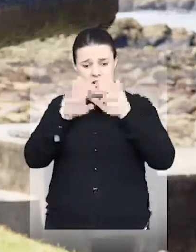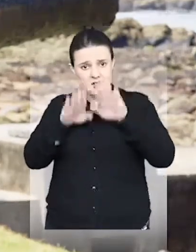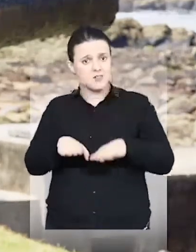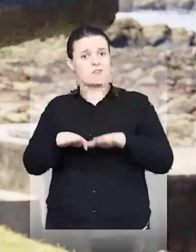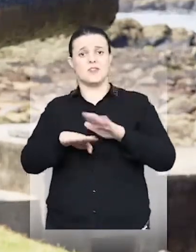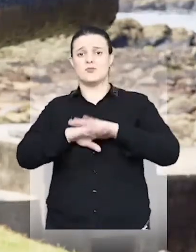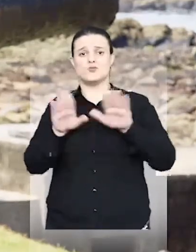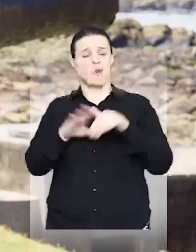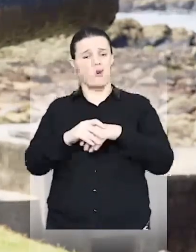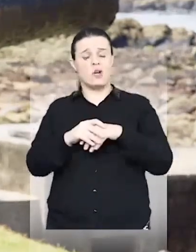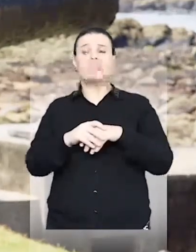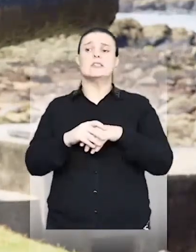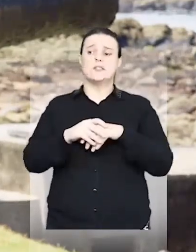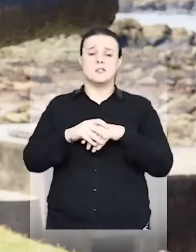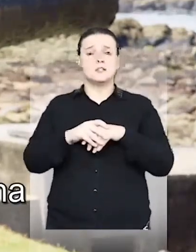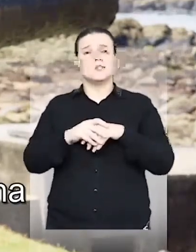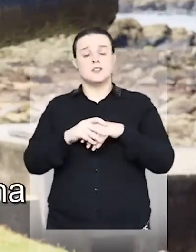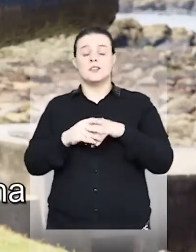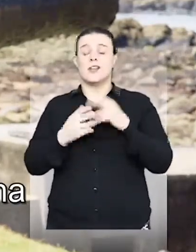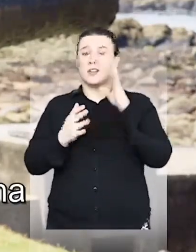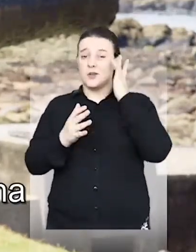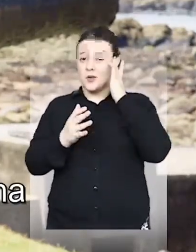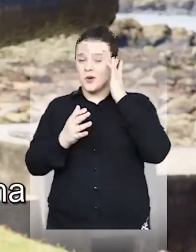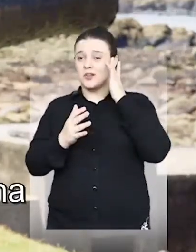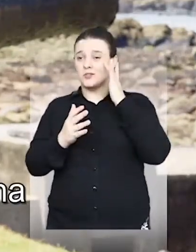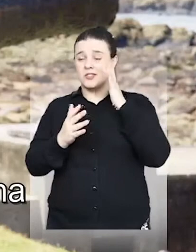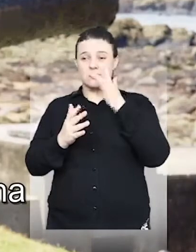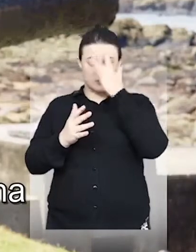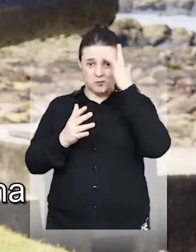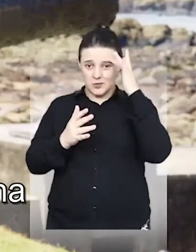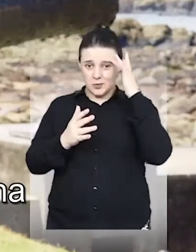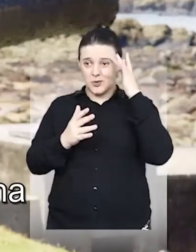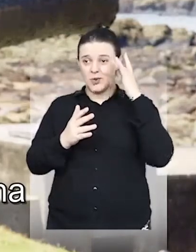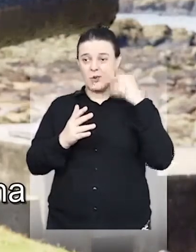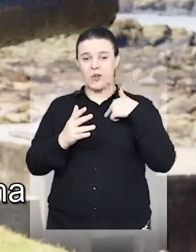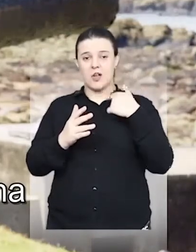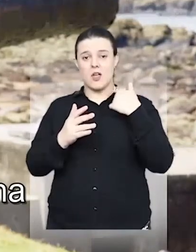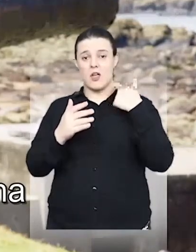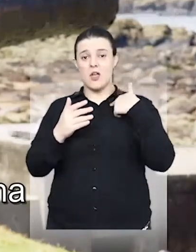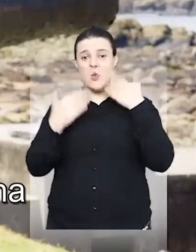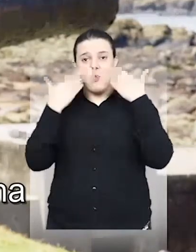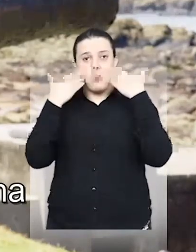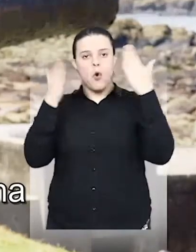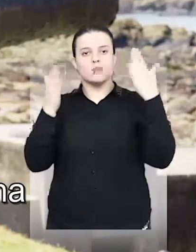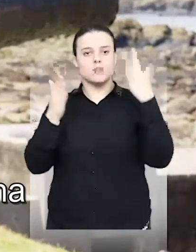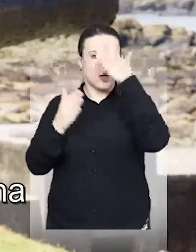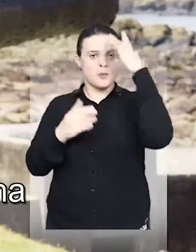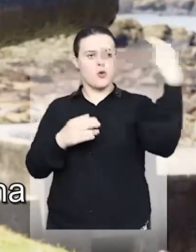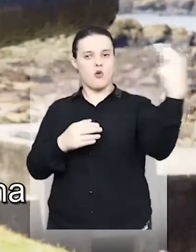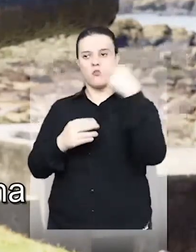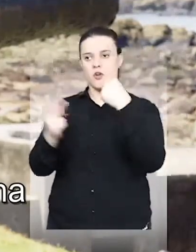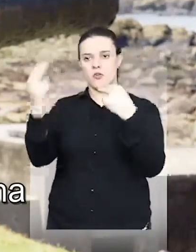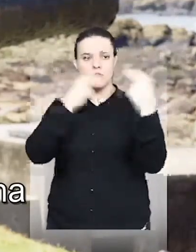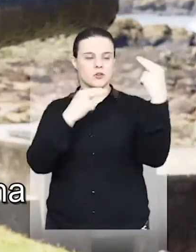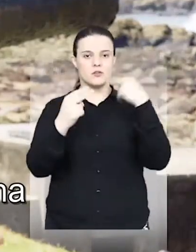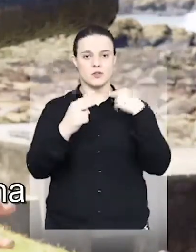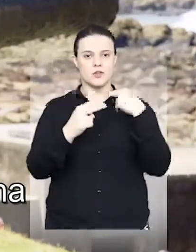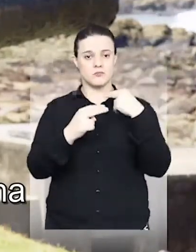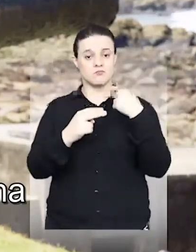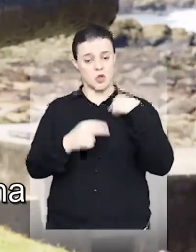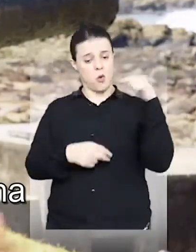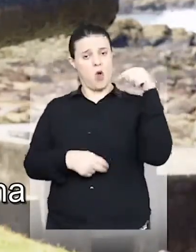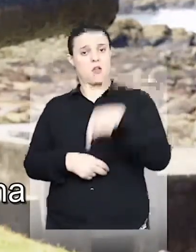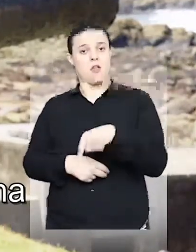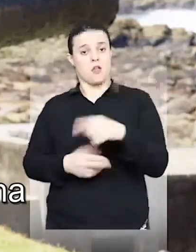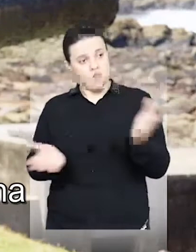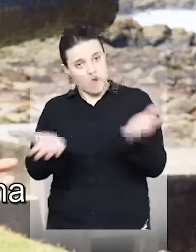fica recluso. Então eu acho que esse ímpeto de botar minha cara preta na frente,